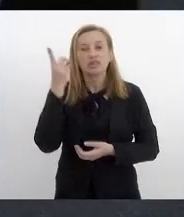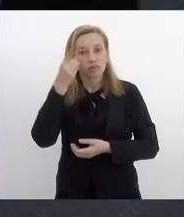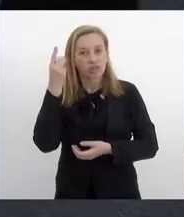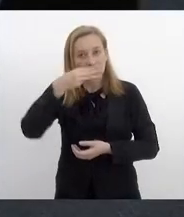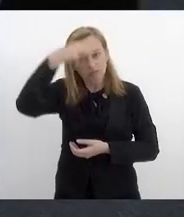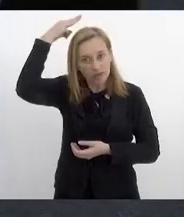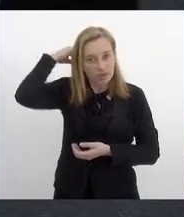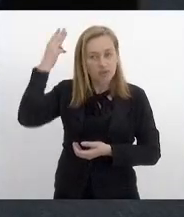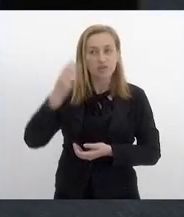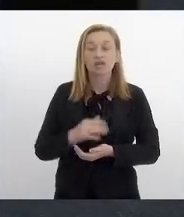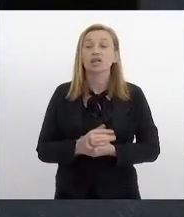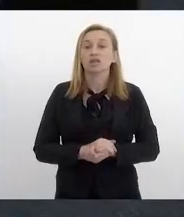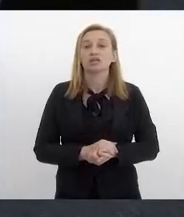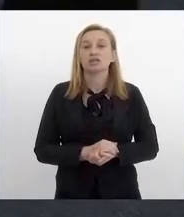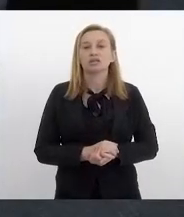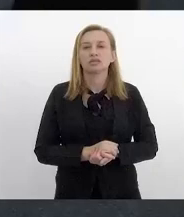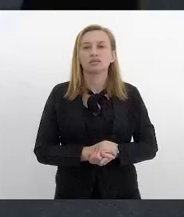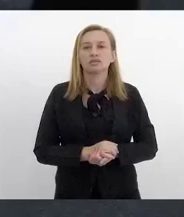Márcio, era que,